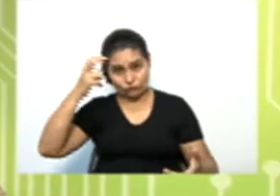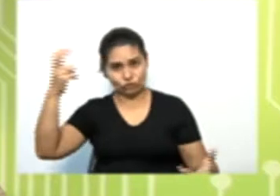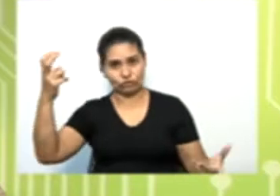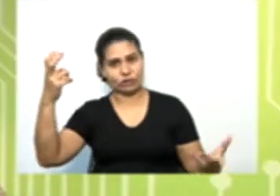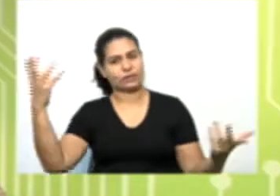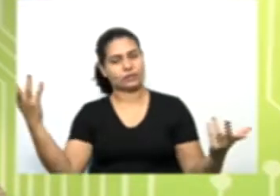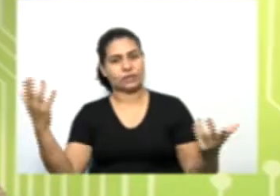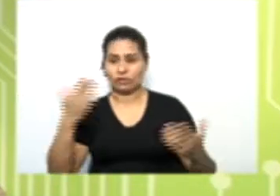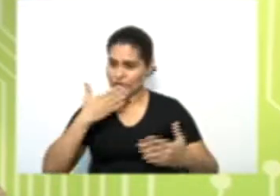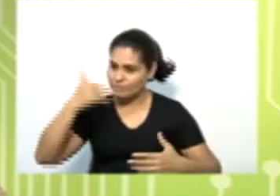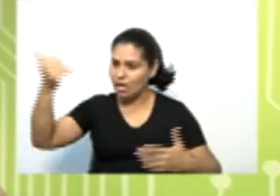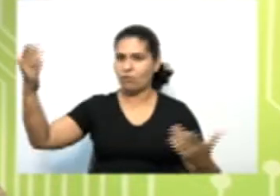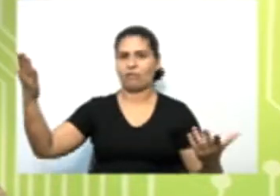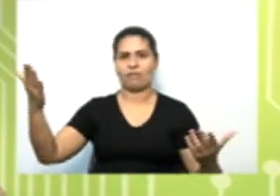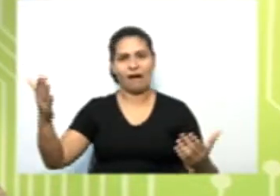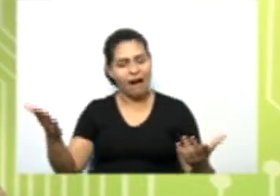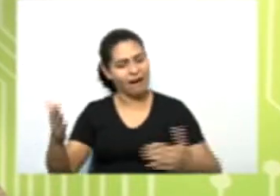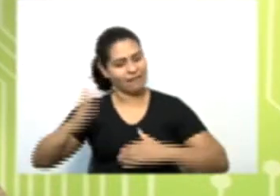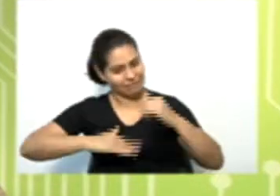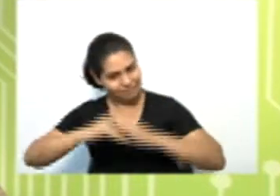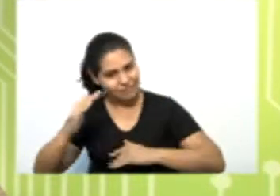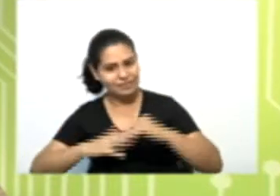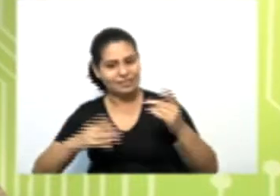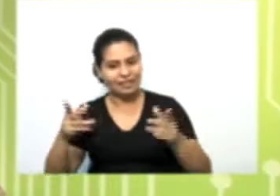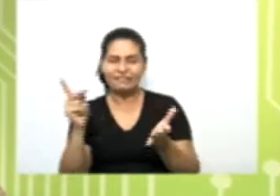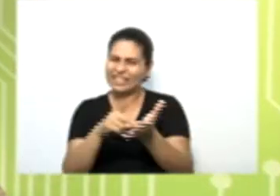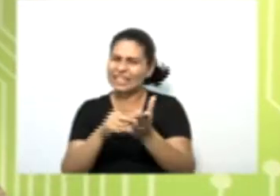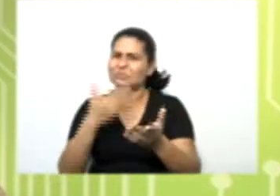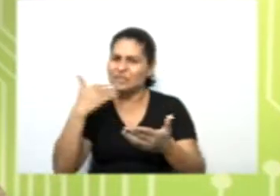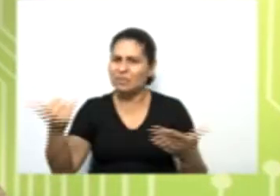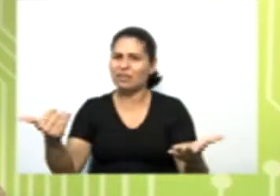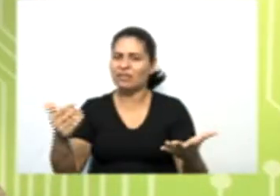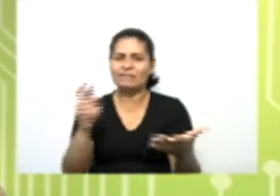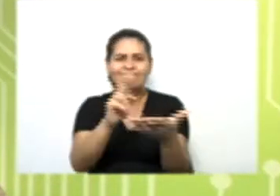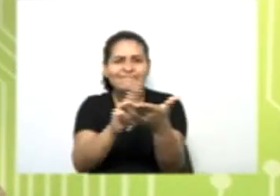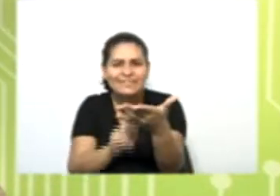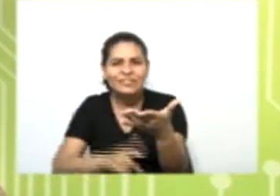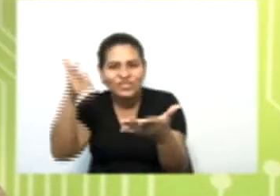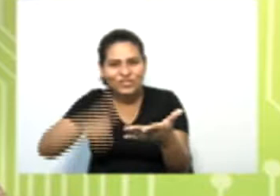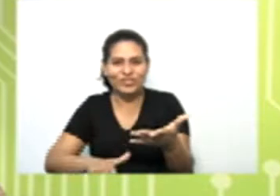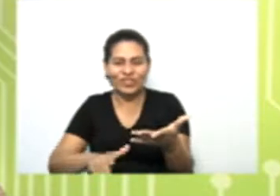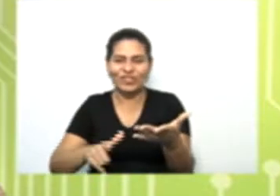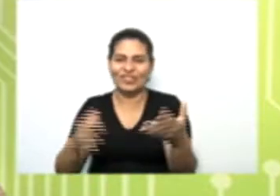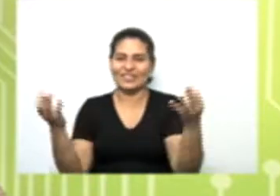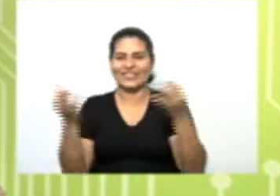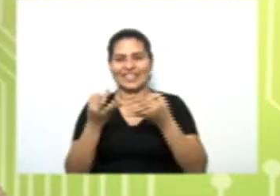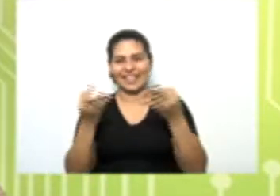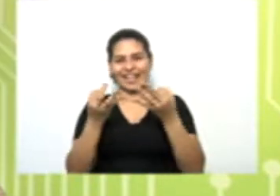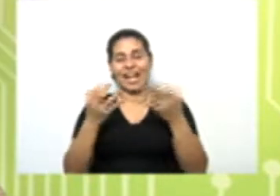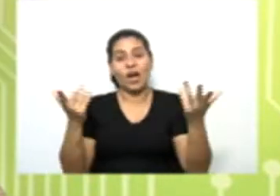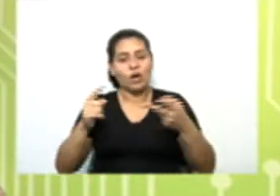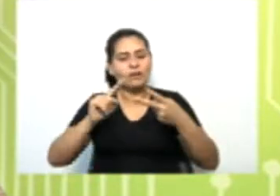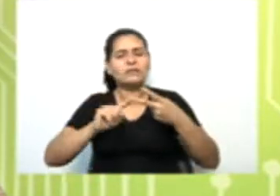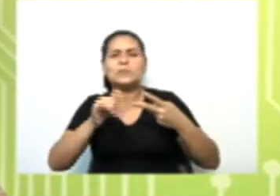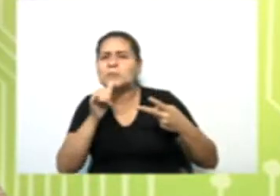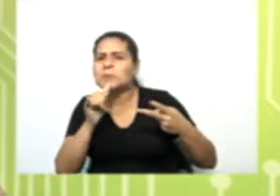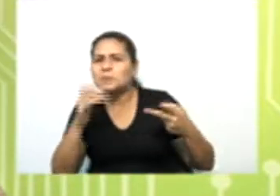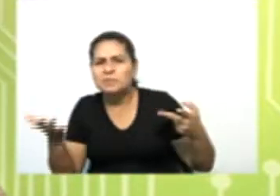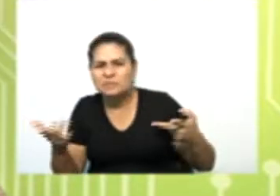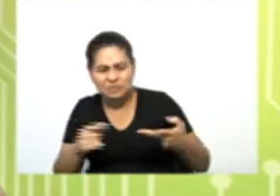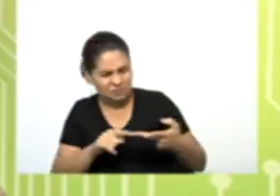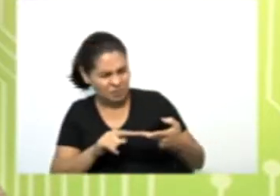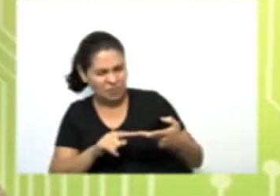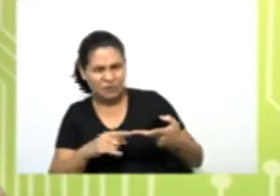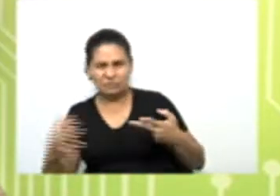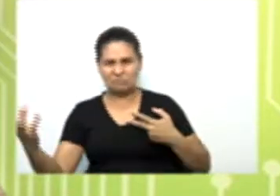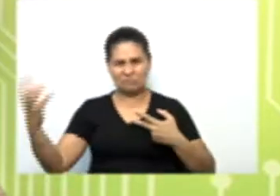consigo fazer uma coisa melhor. Então, peraí, ele foi profissional e realmente eu tenho que fazer uma coisa melhor. E vai lá e faz. Agora, no segundo exemplo, no disfuncional. Poxa vida,